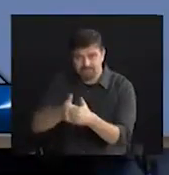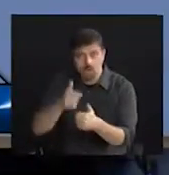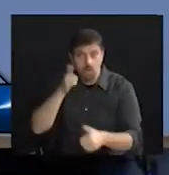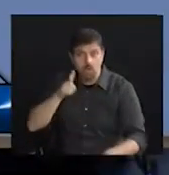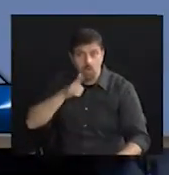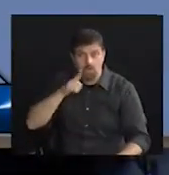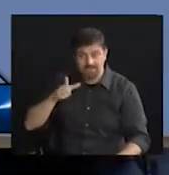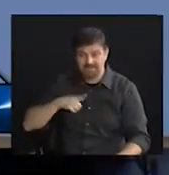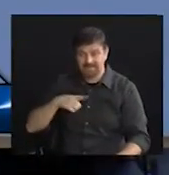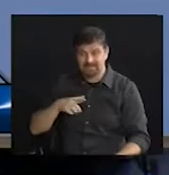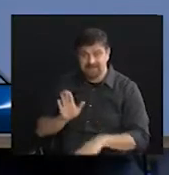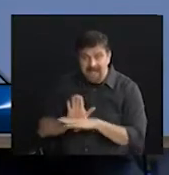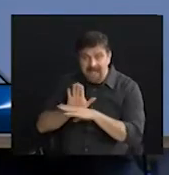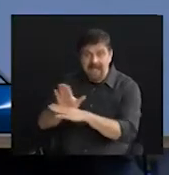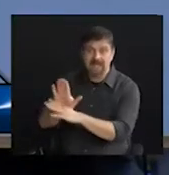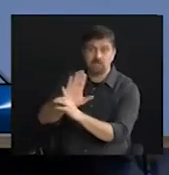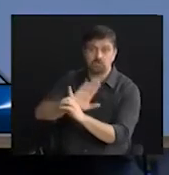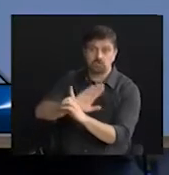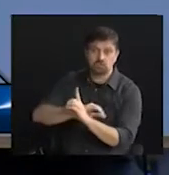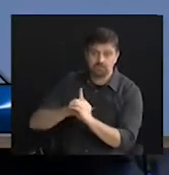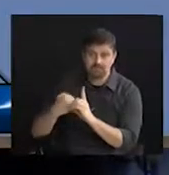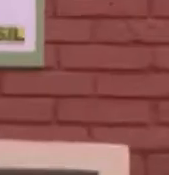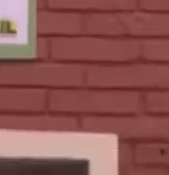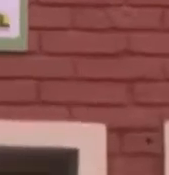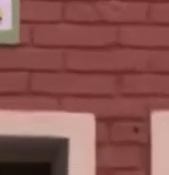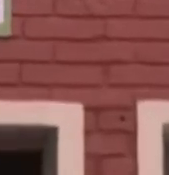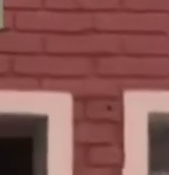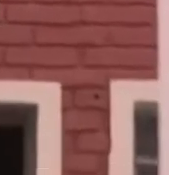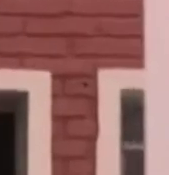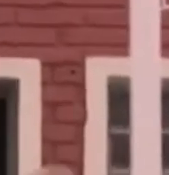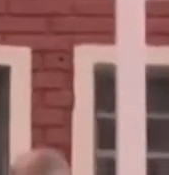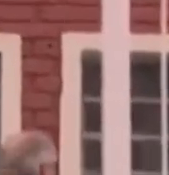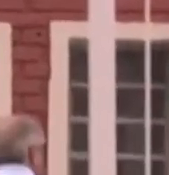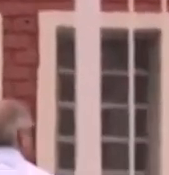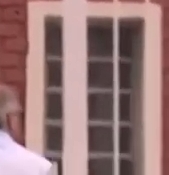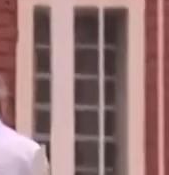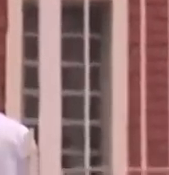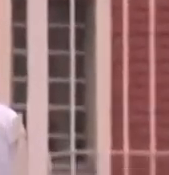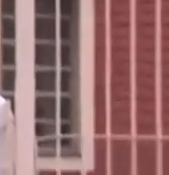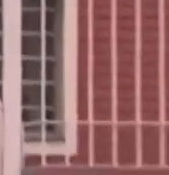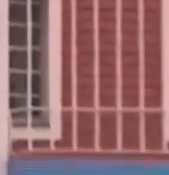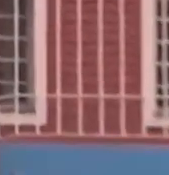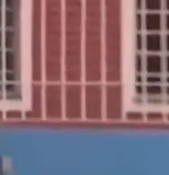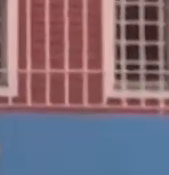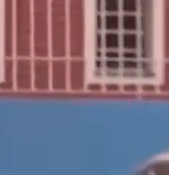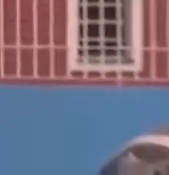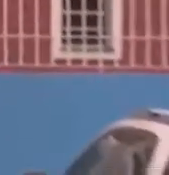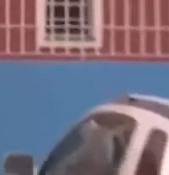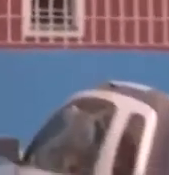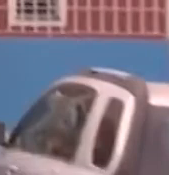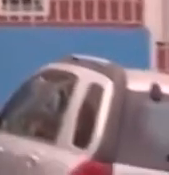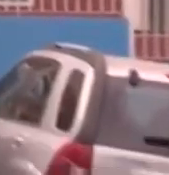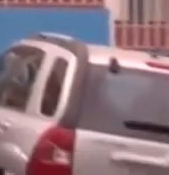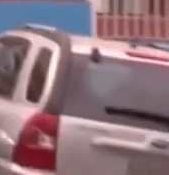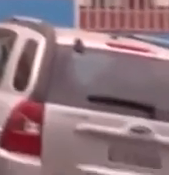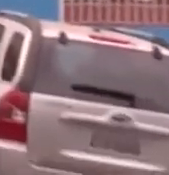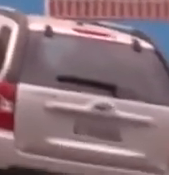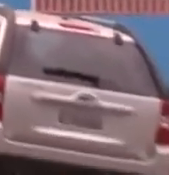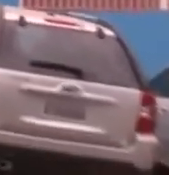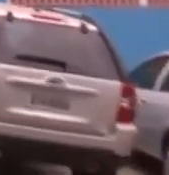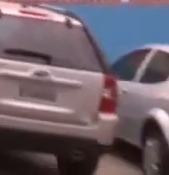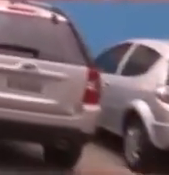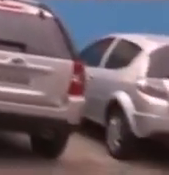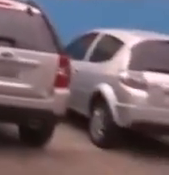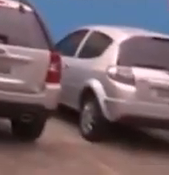o bairro Botafogo fica a cerca de 10 quilômetros distante dos moradores que eram atendidos pelo CRAS da Vila Esperança,